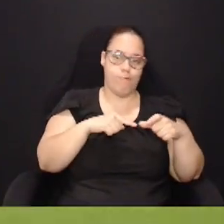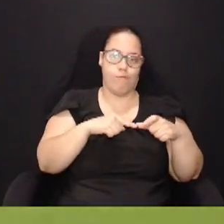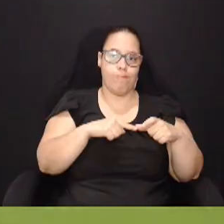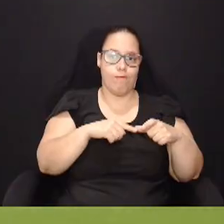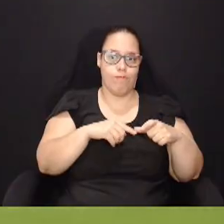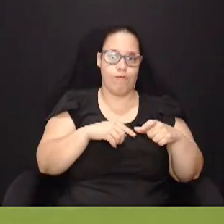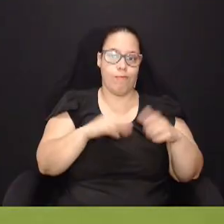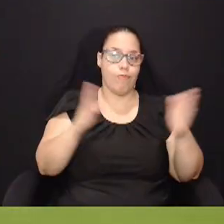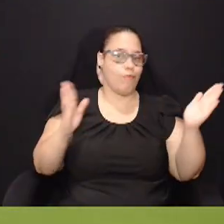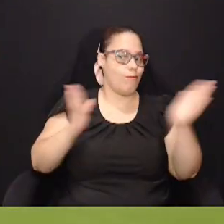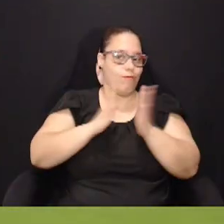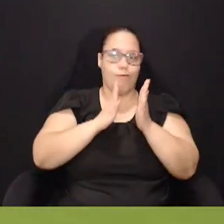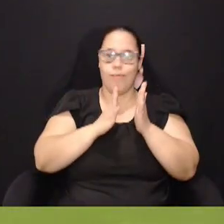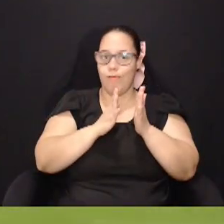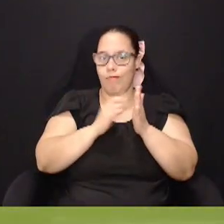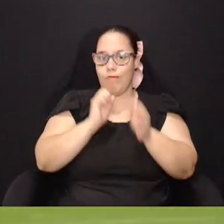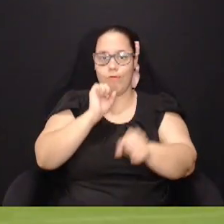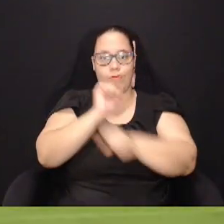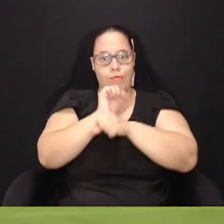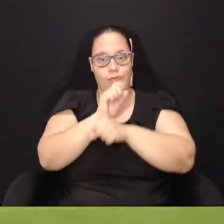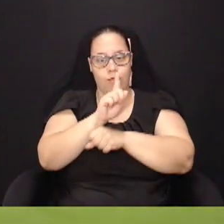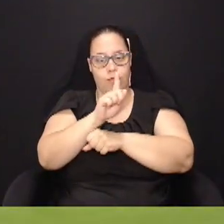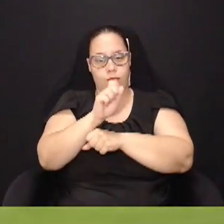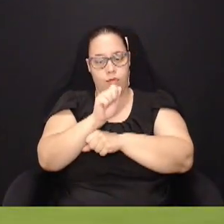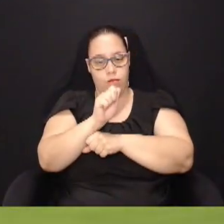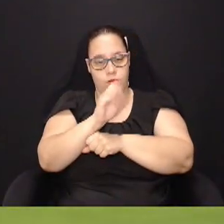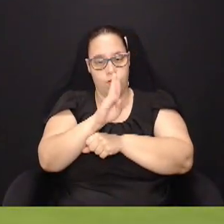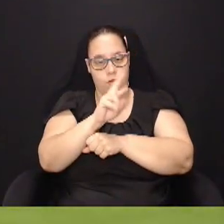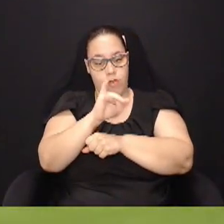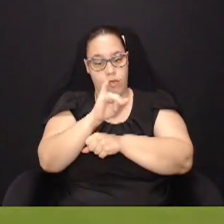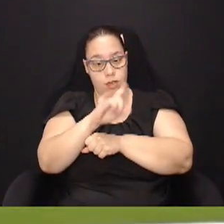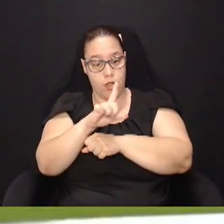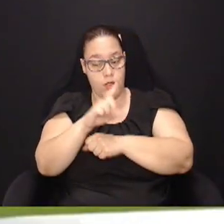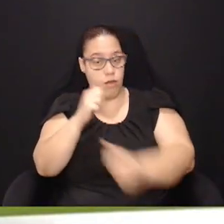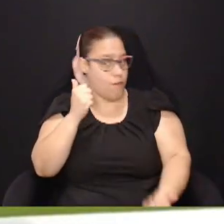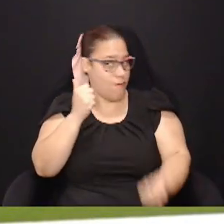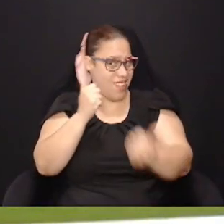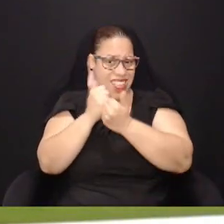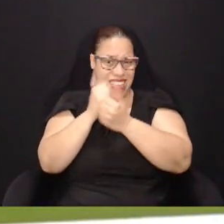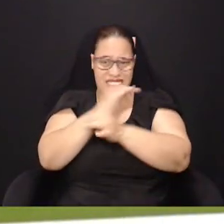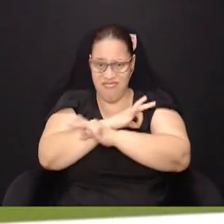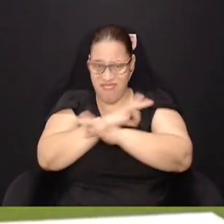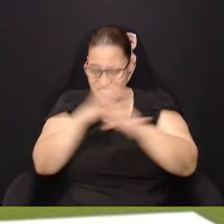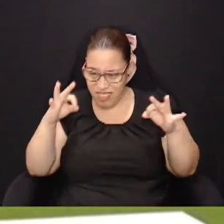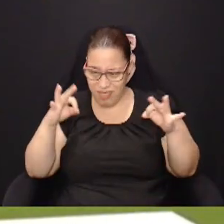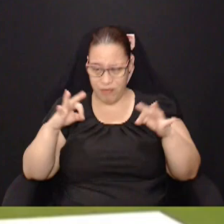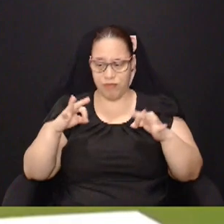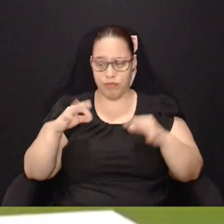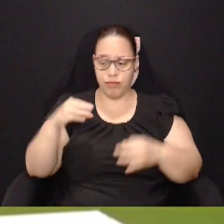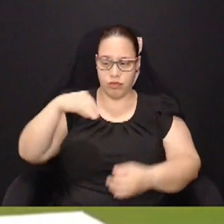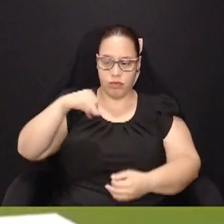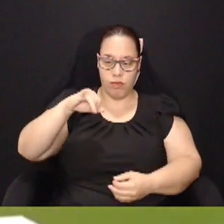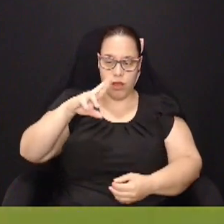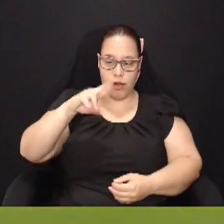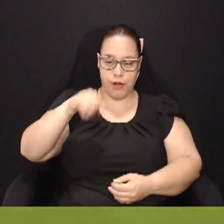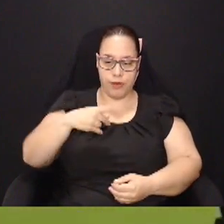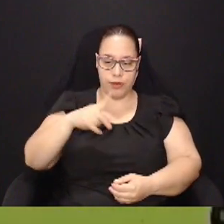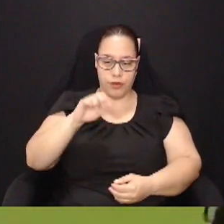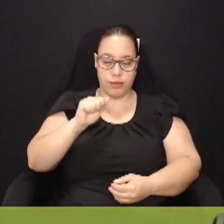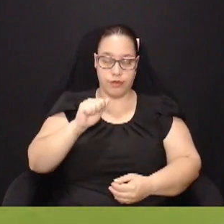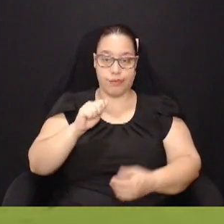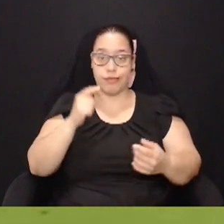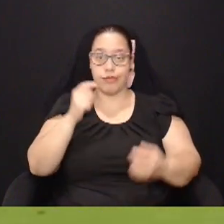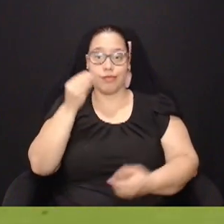cara parou em Gabriel Brazão. Que defesaça! Mirandinha tentou o cruzamento, E Zé